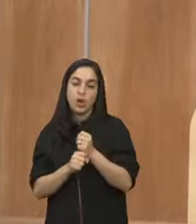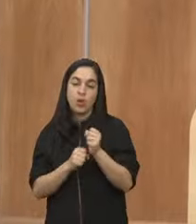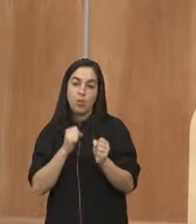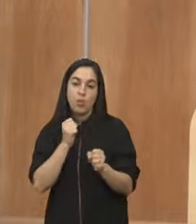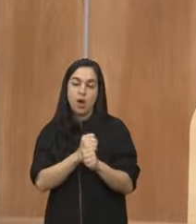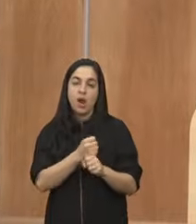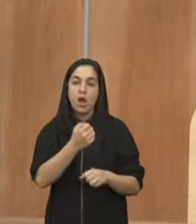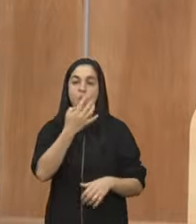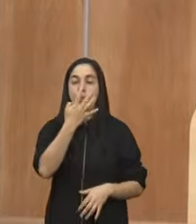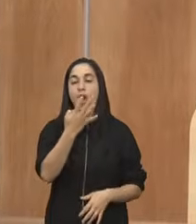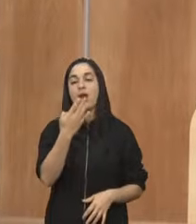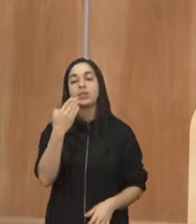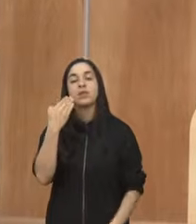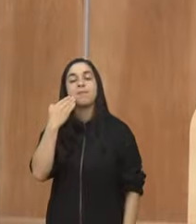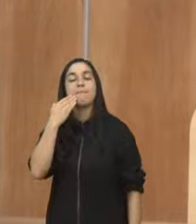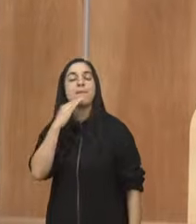a